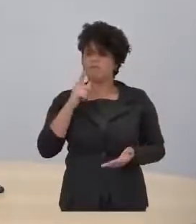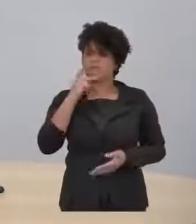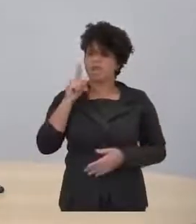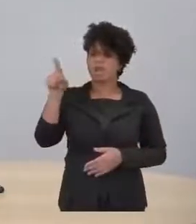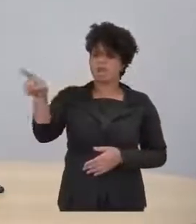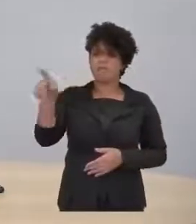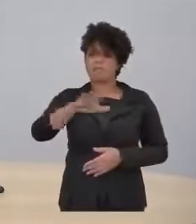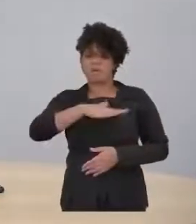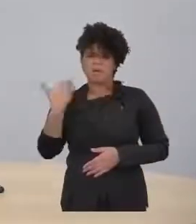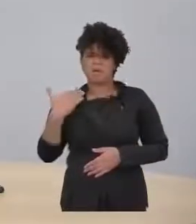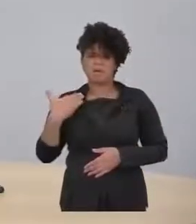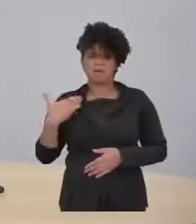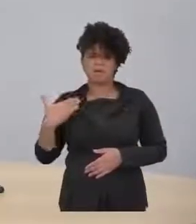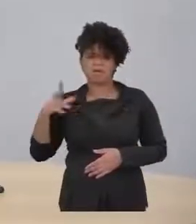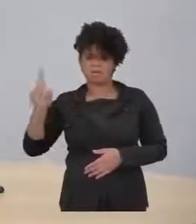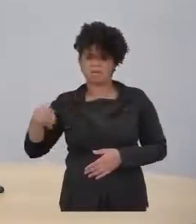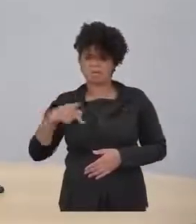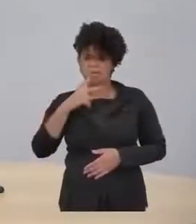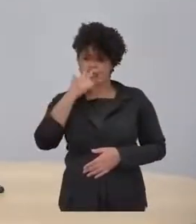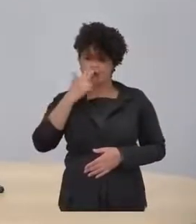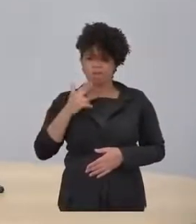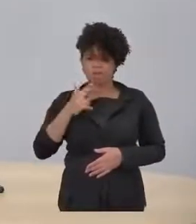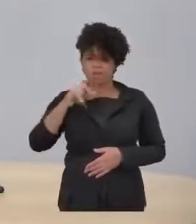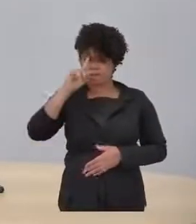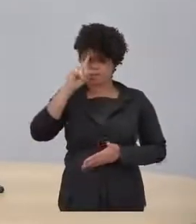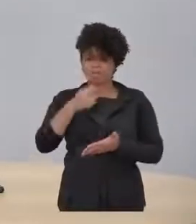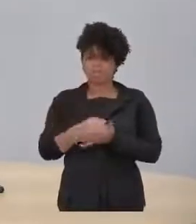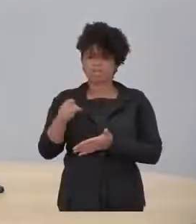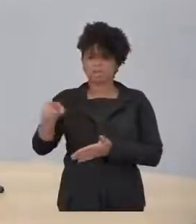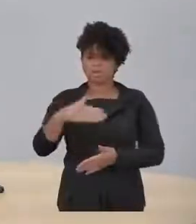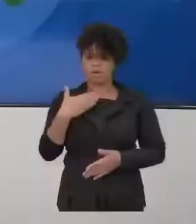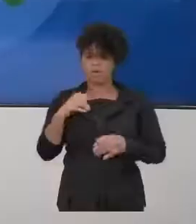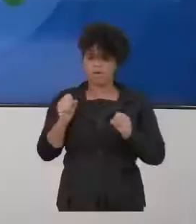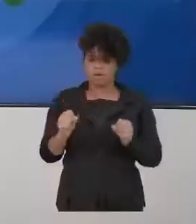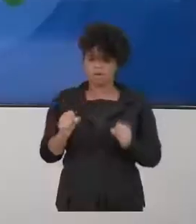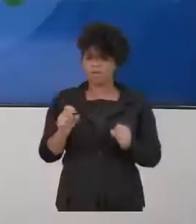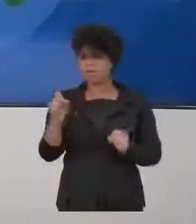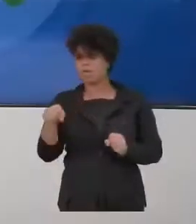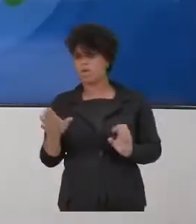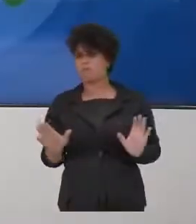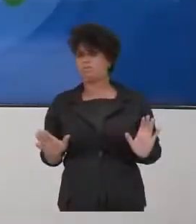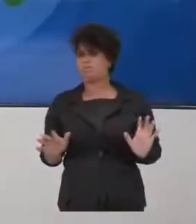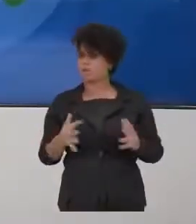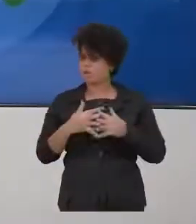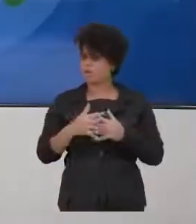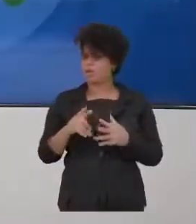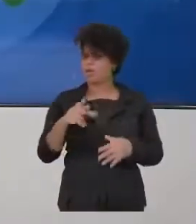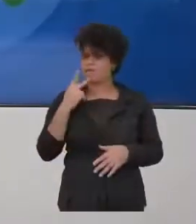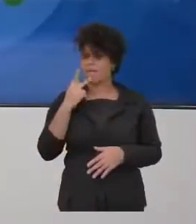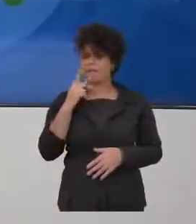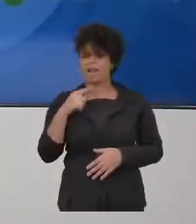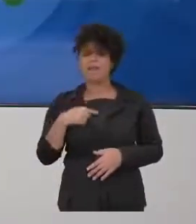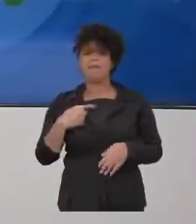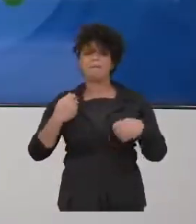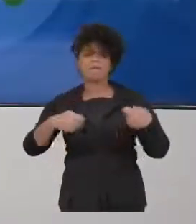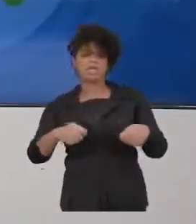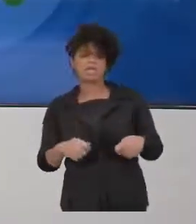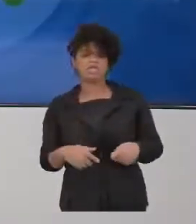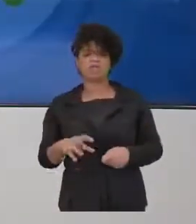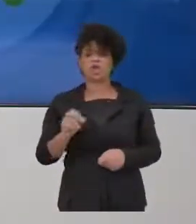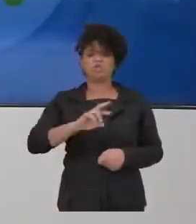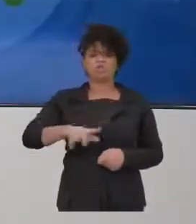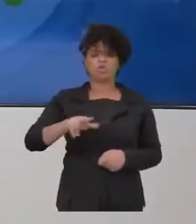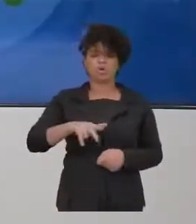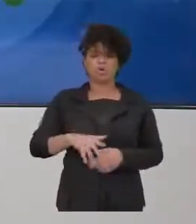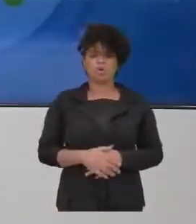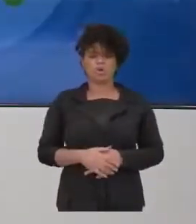deveria morrer, tal, né? Então, é complicado isso. Complicado, né, gente? Então, mas é que tá. É muito fácil você falar, tem que ter, não tem que ter, mas quando